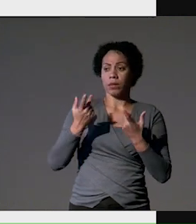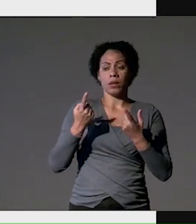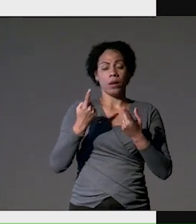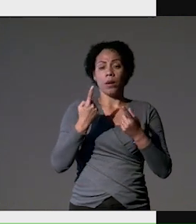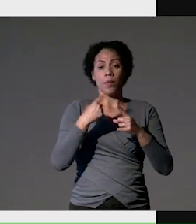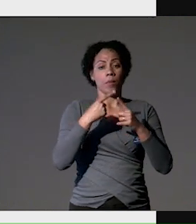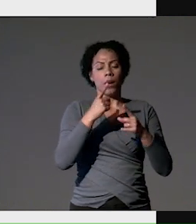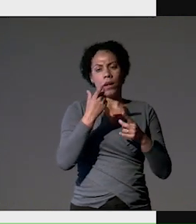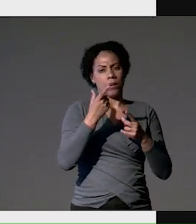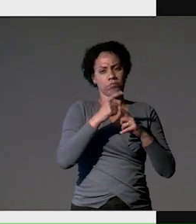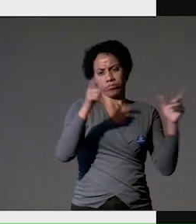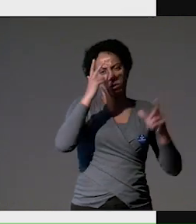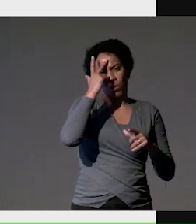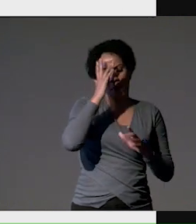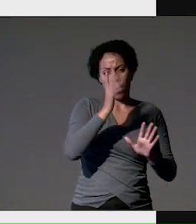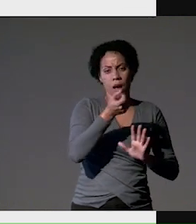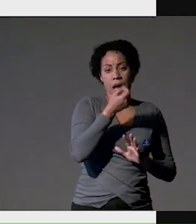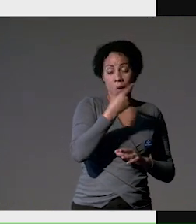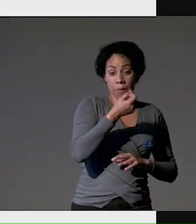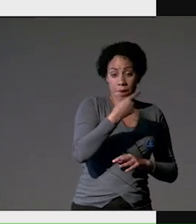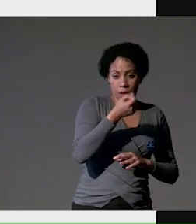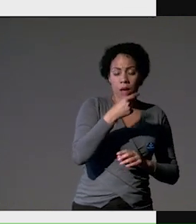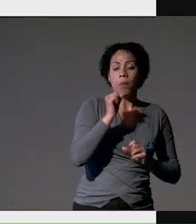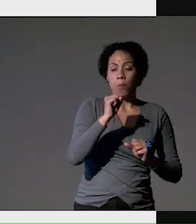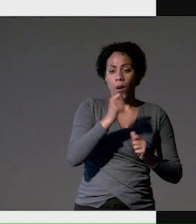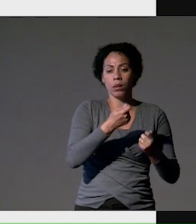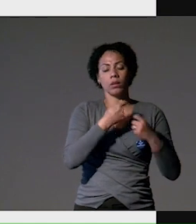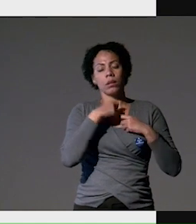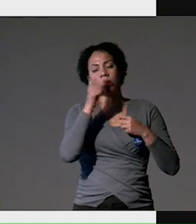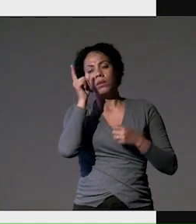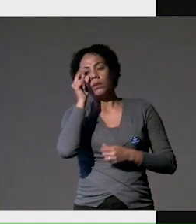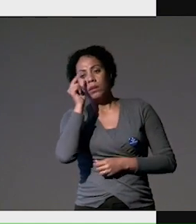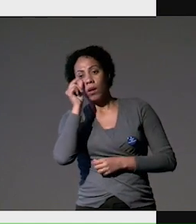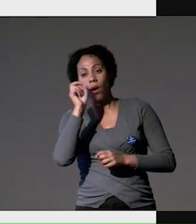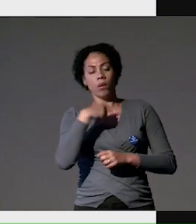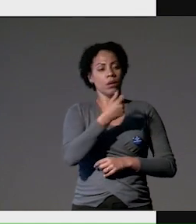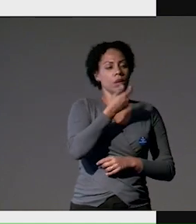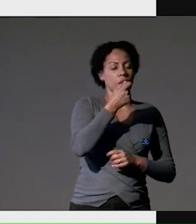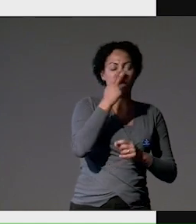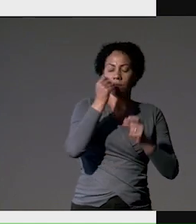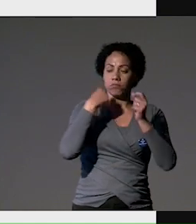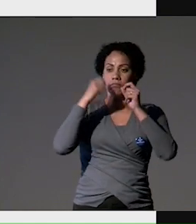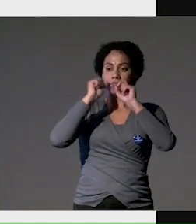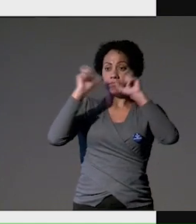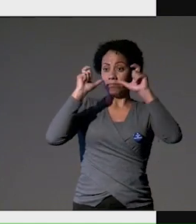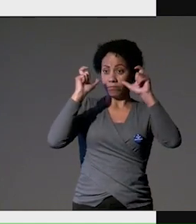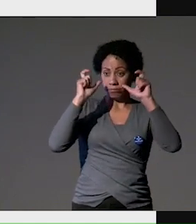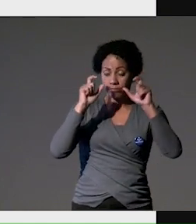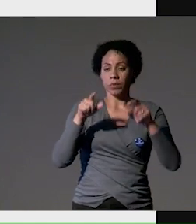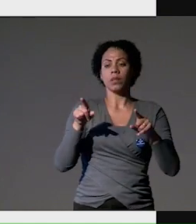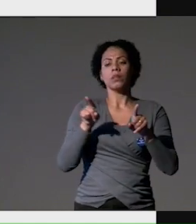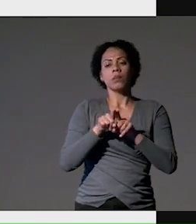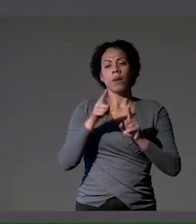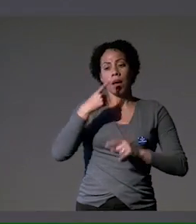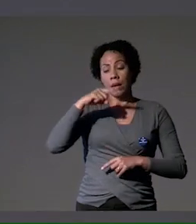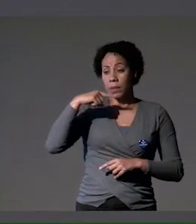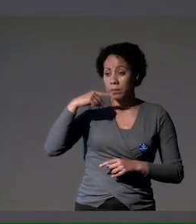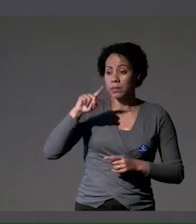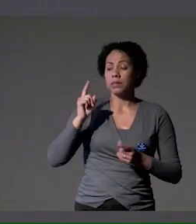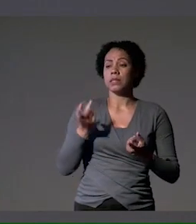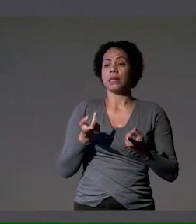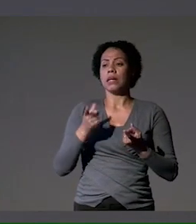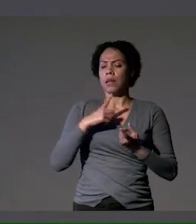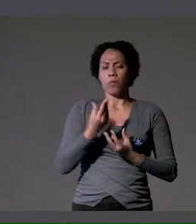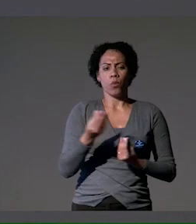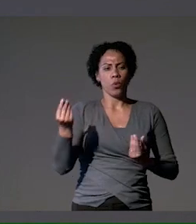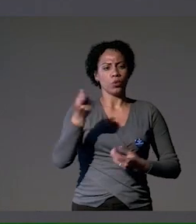medicamentos psicotrópicos, e esses medicamentos podem dar sono ou tirar sono. Epilepsia coexistente, muitos